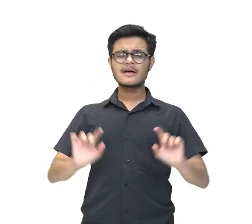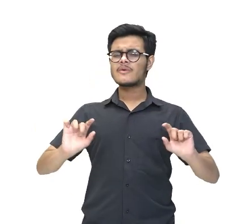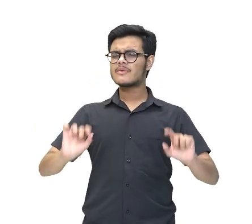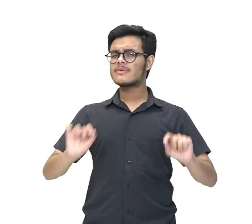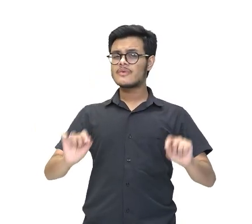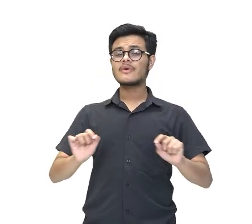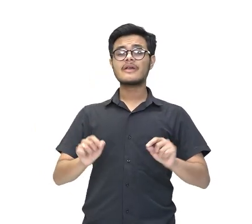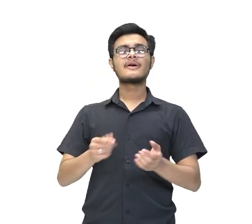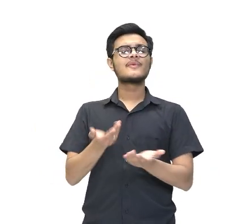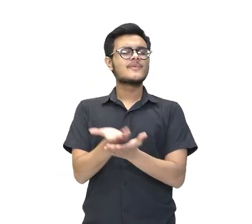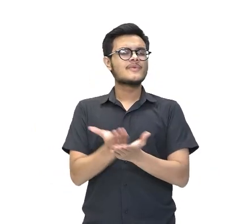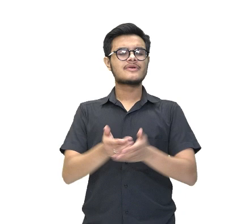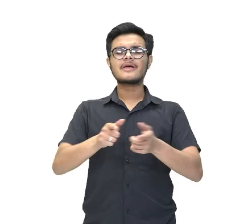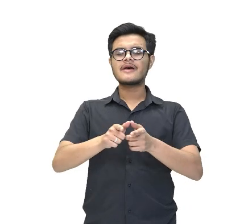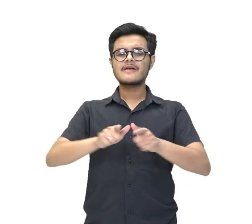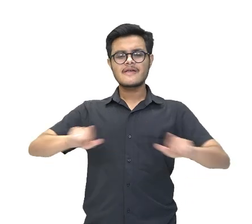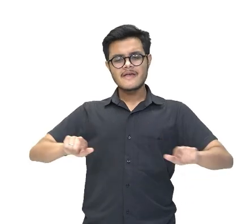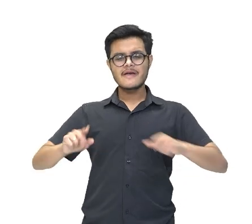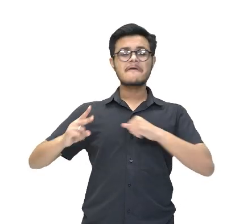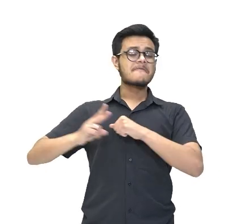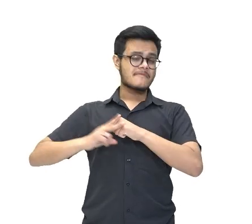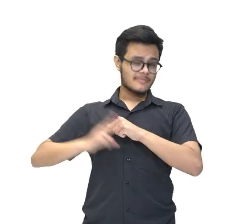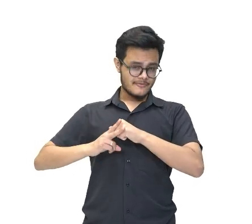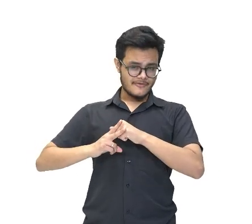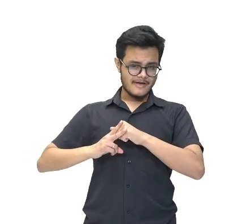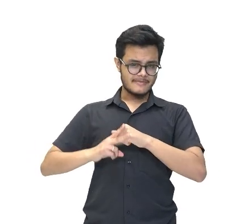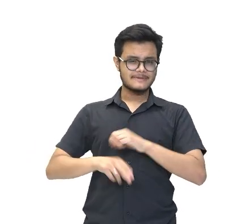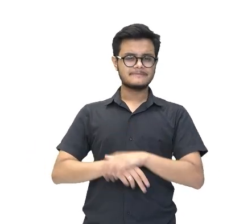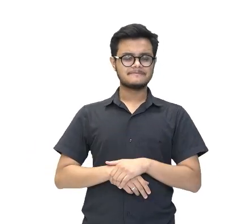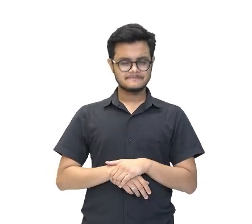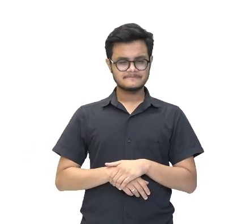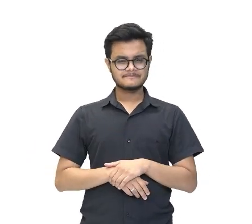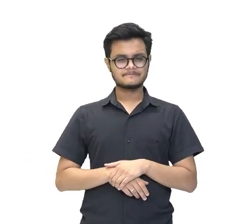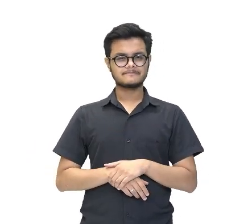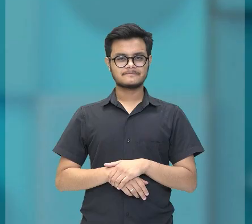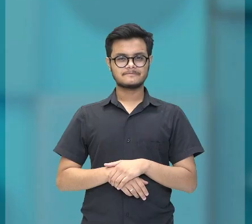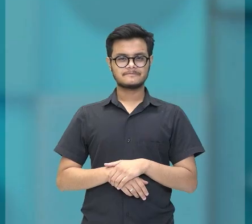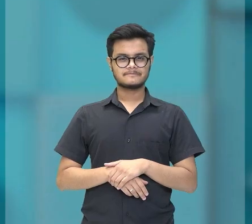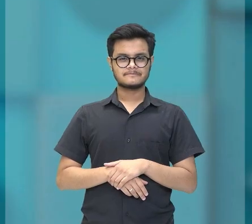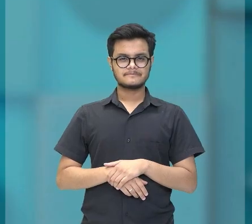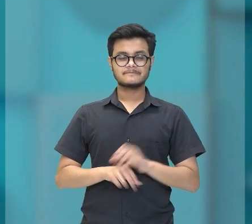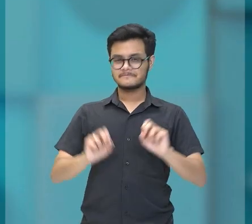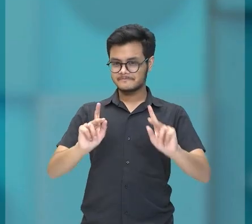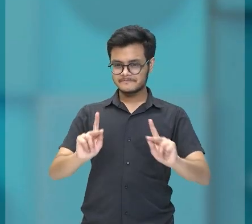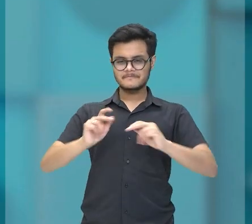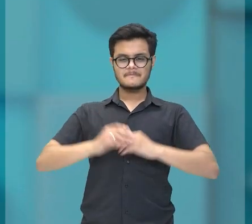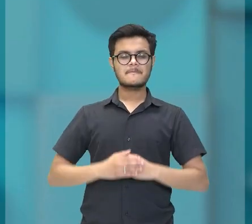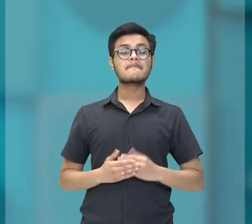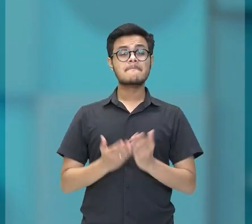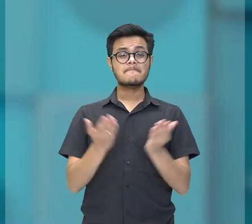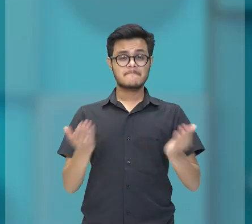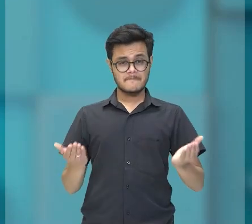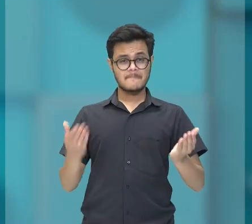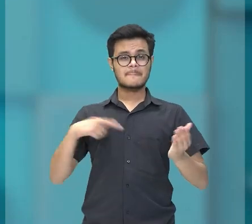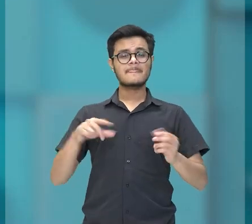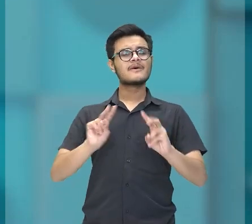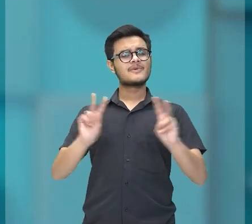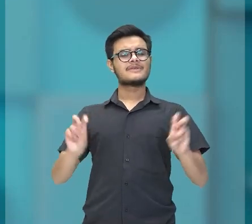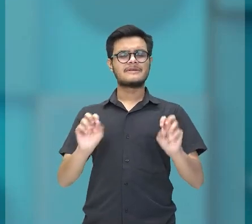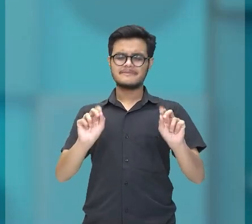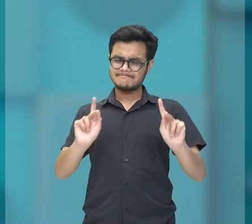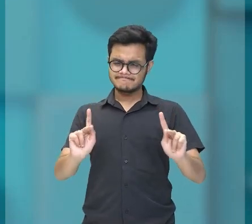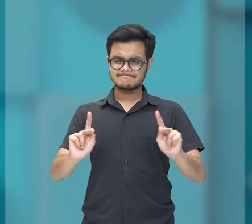detalhamento, trabalharemos com classes gramaticais variáveis, o verbo. Então, tendo este plano de